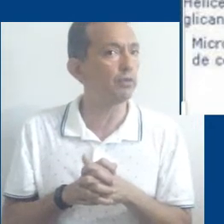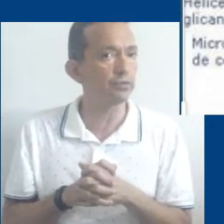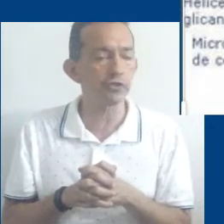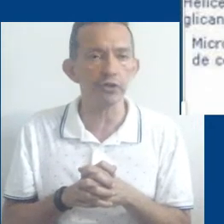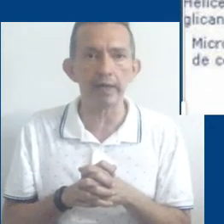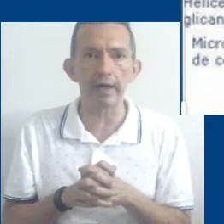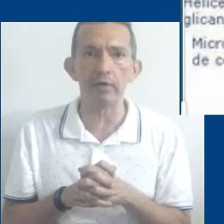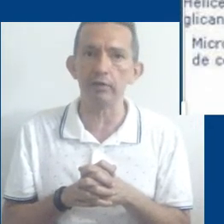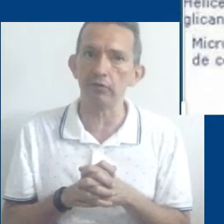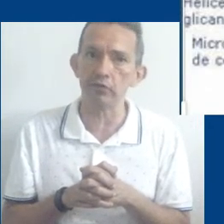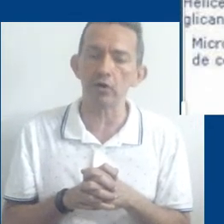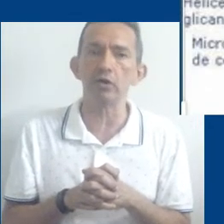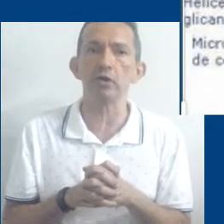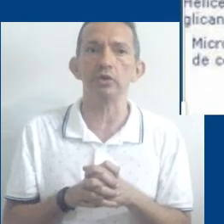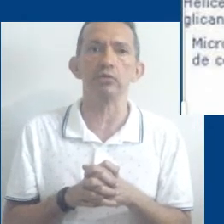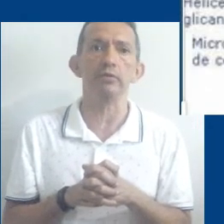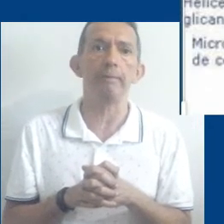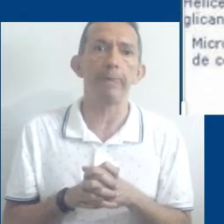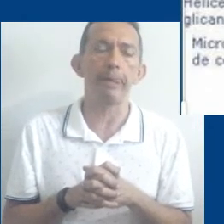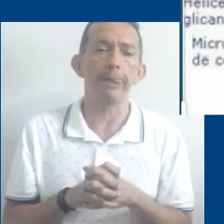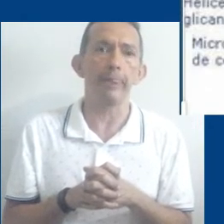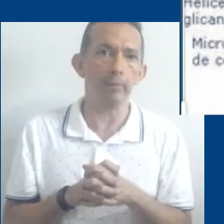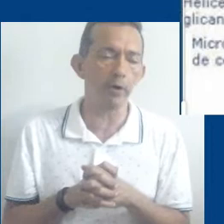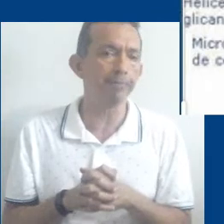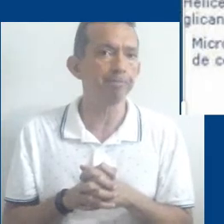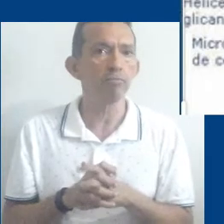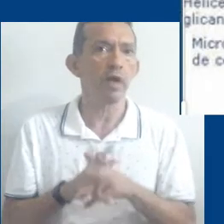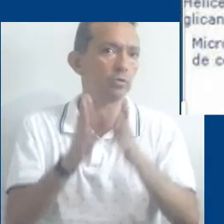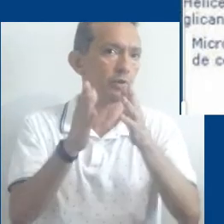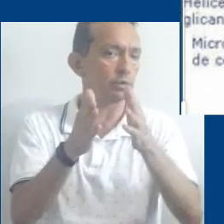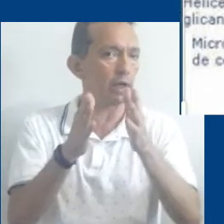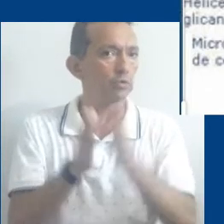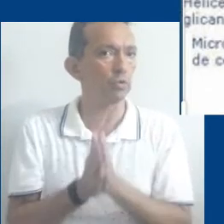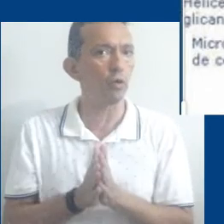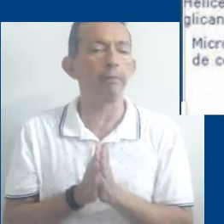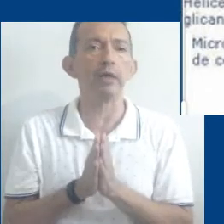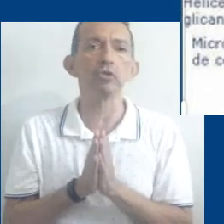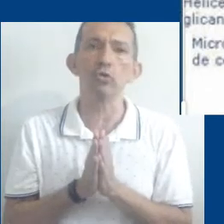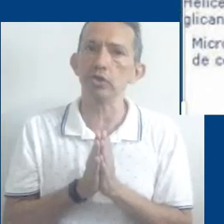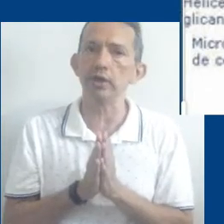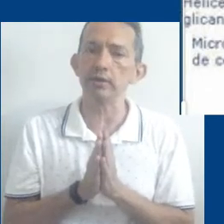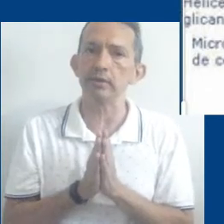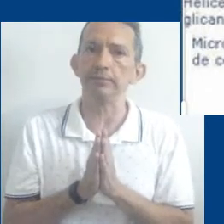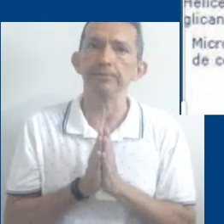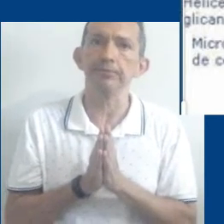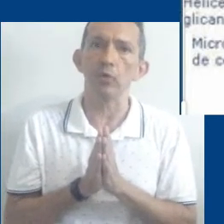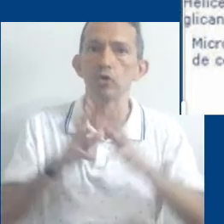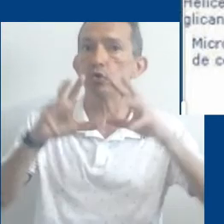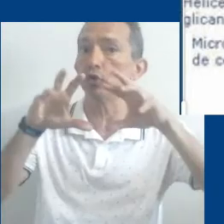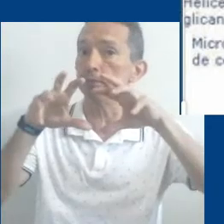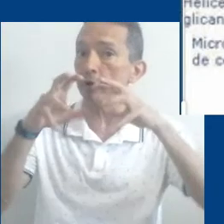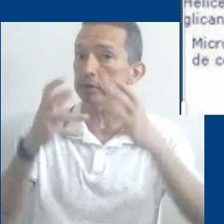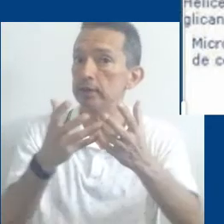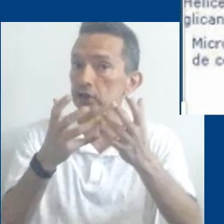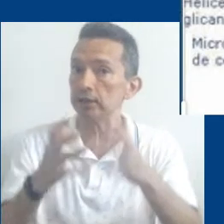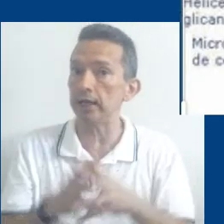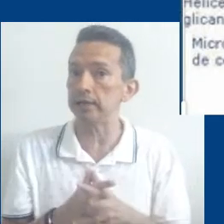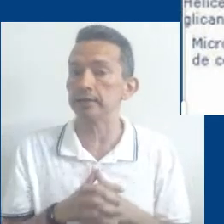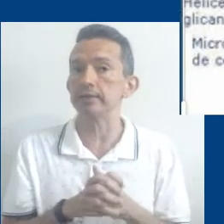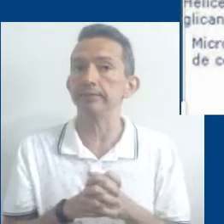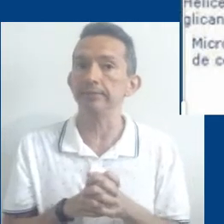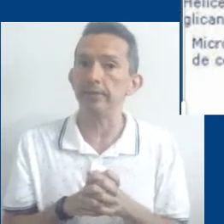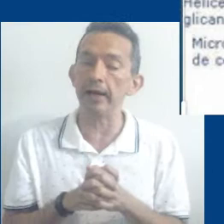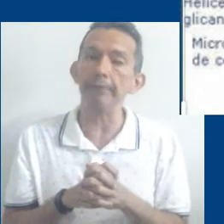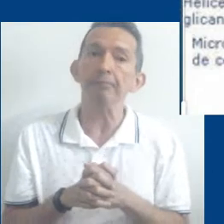diversificada a nível funcional, a nível fisiológico. Tá bom? Aí tu tem um tal do complexo golgiense, conjunto de bolsas